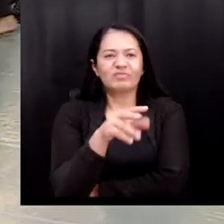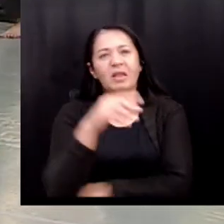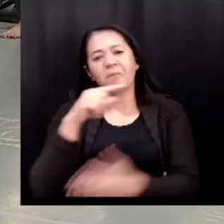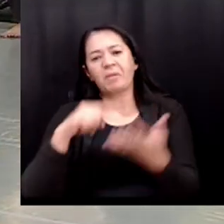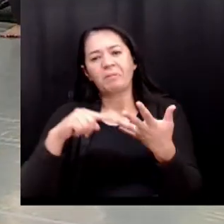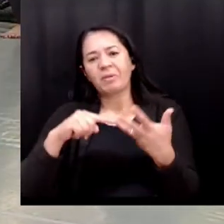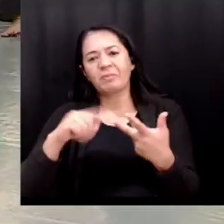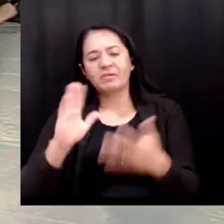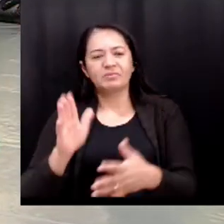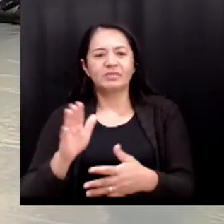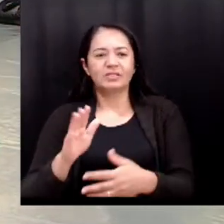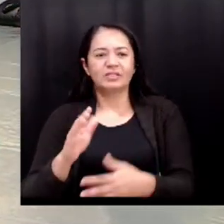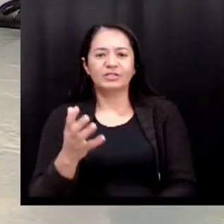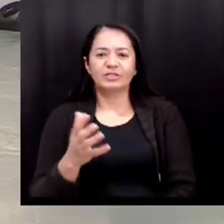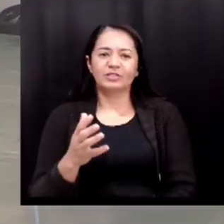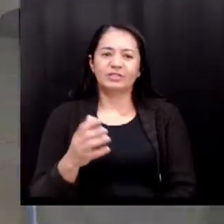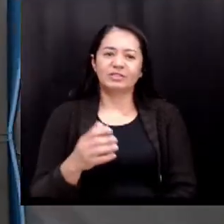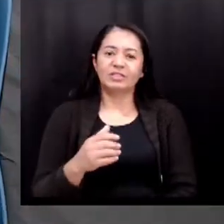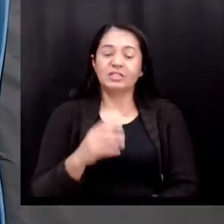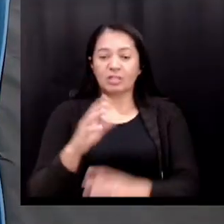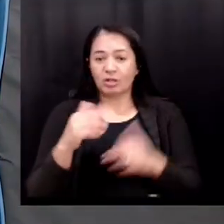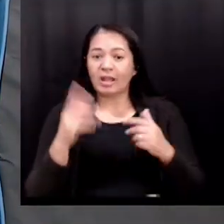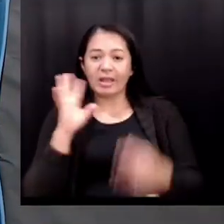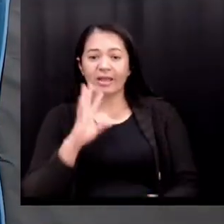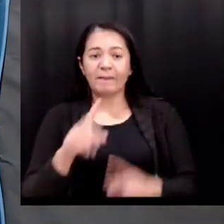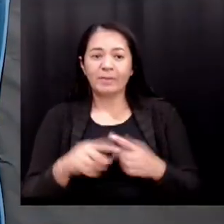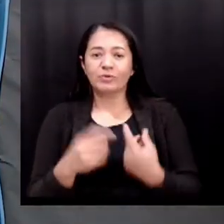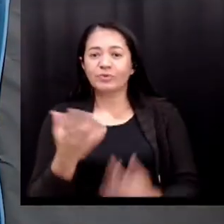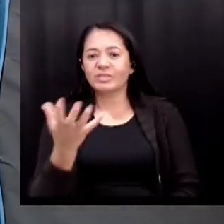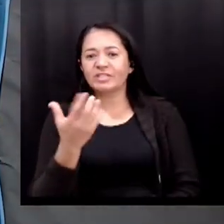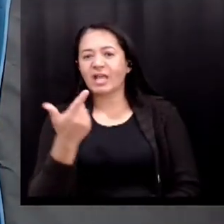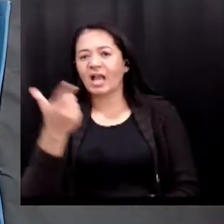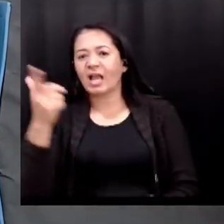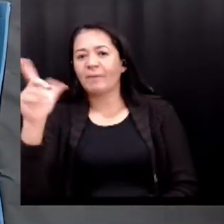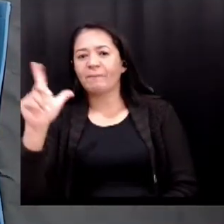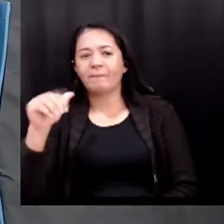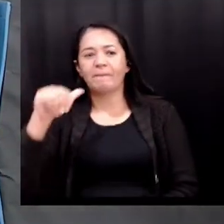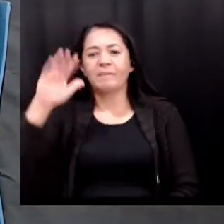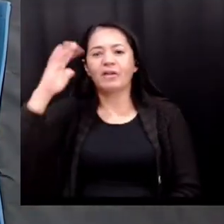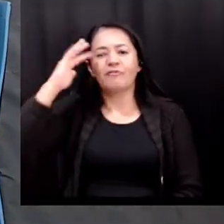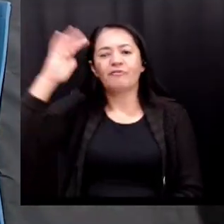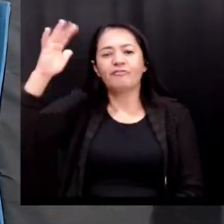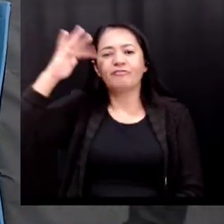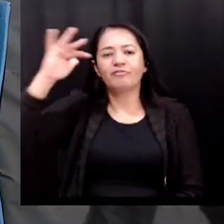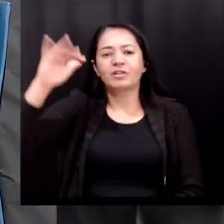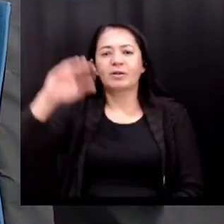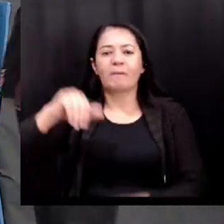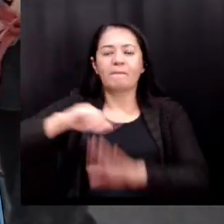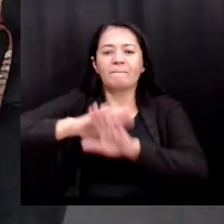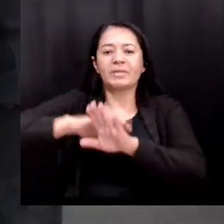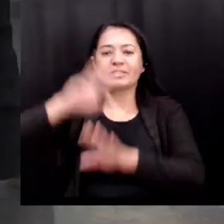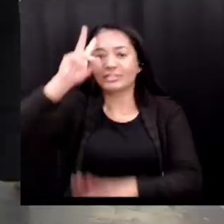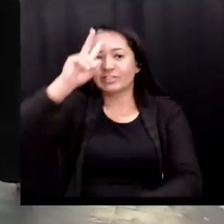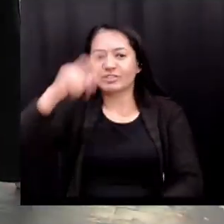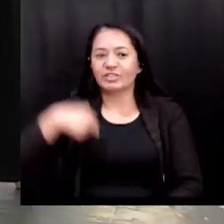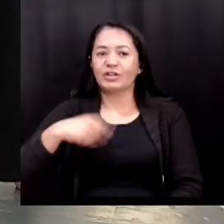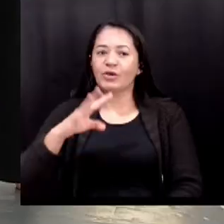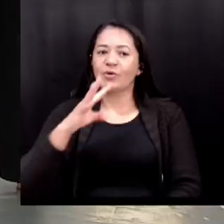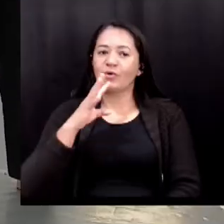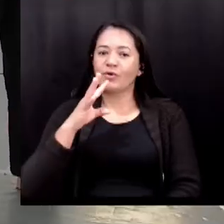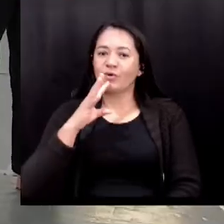eu queria algo mais filosófico, com mais história, né? Então eu acabei conhecendo o Sensei Humberto, que é o sensei do meu